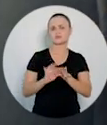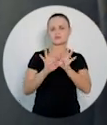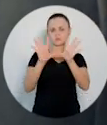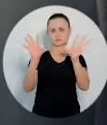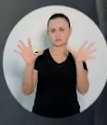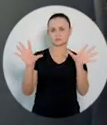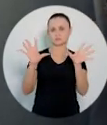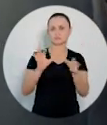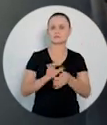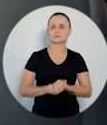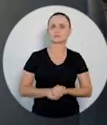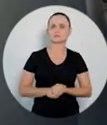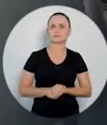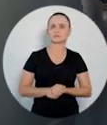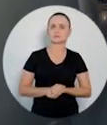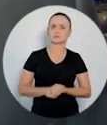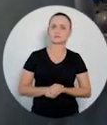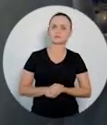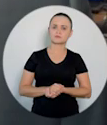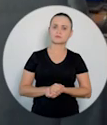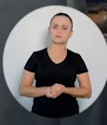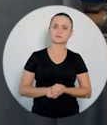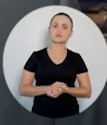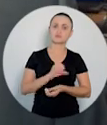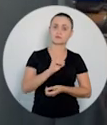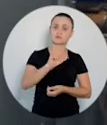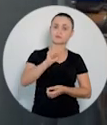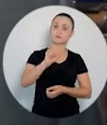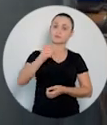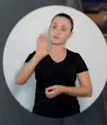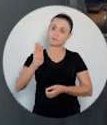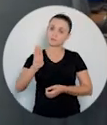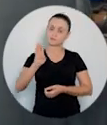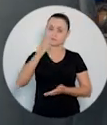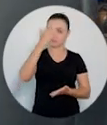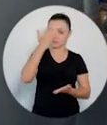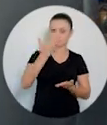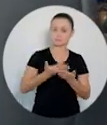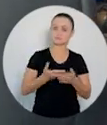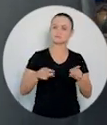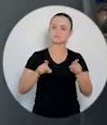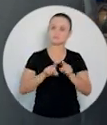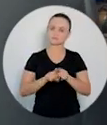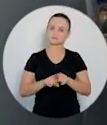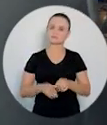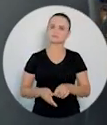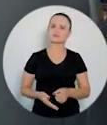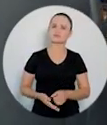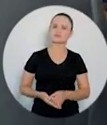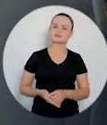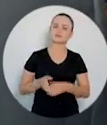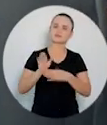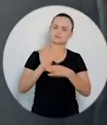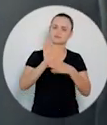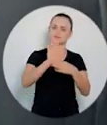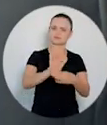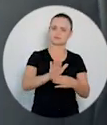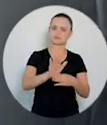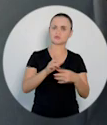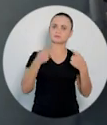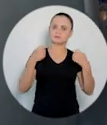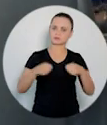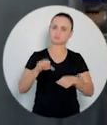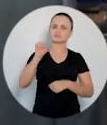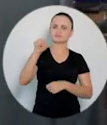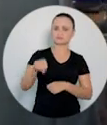a nomeação dos nomes. Portanto, a OAB acredita e apoia este rito que é necessário, sim, para que se leve